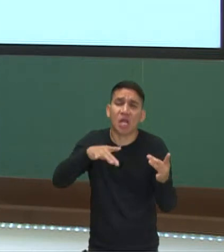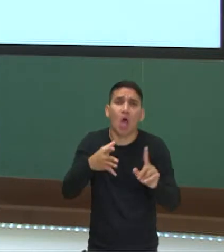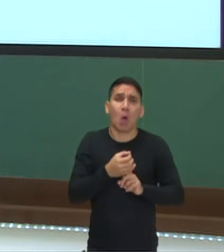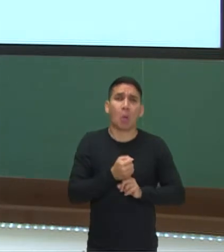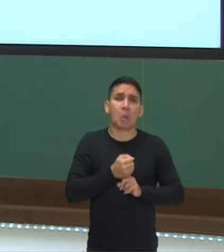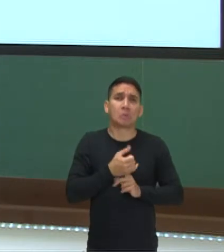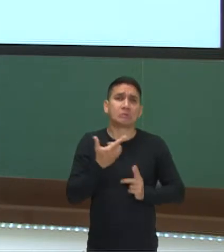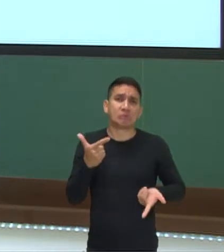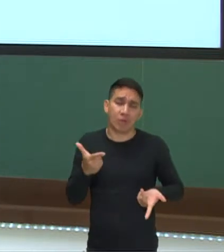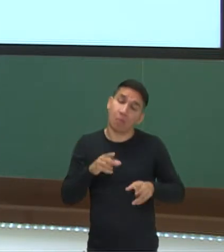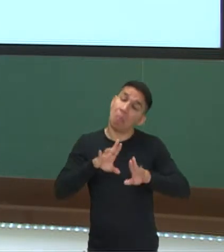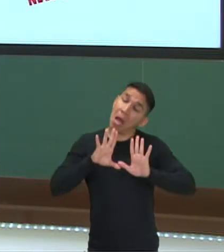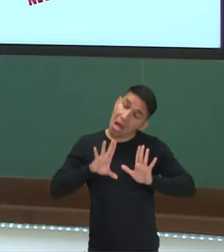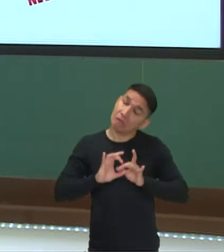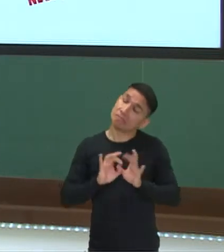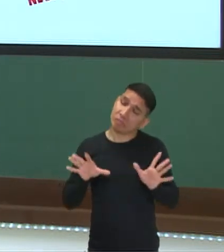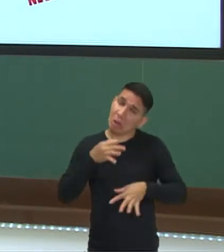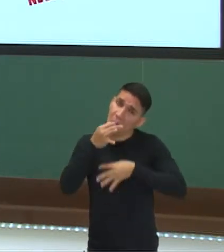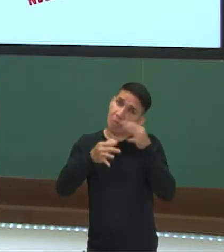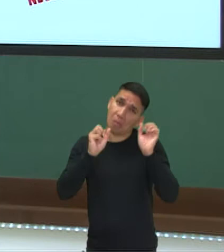claro, liberdade de expressão.